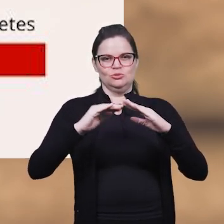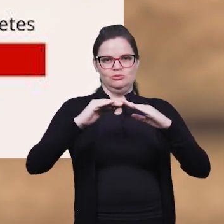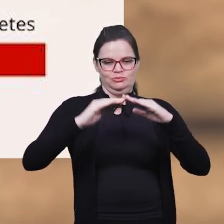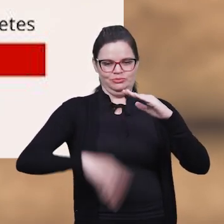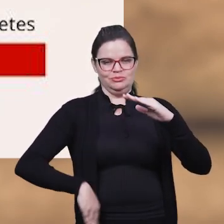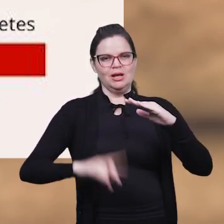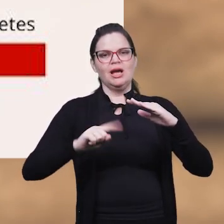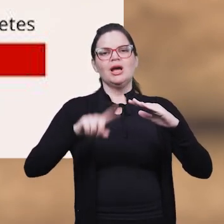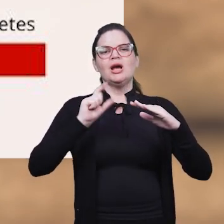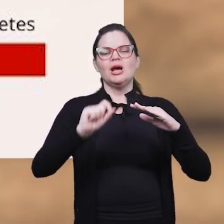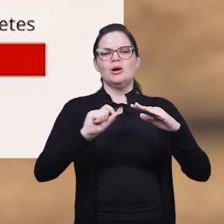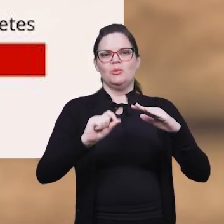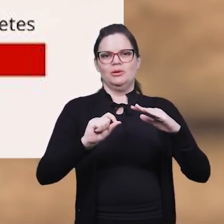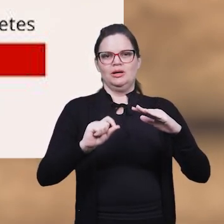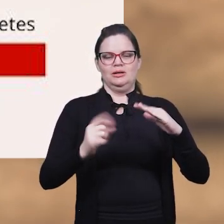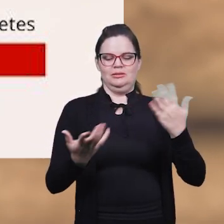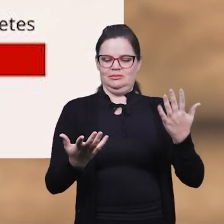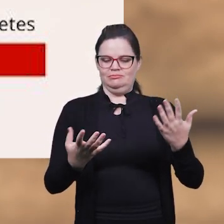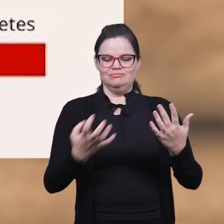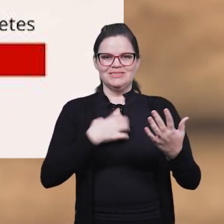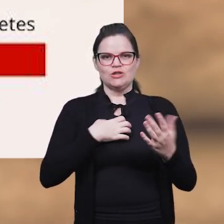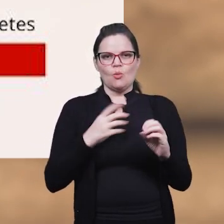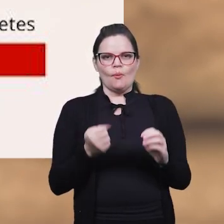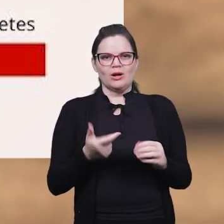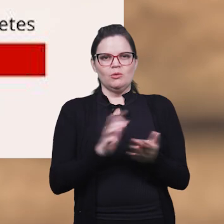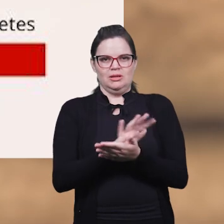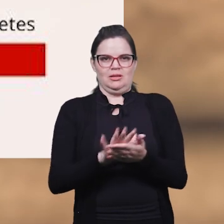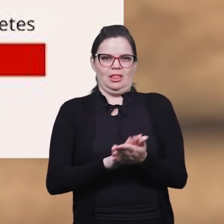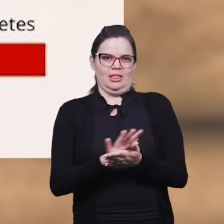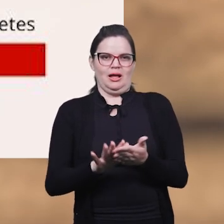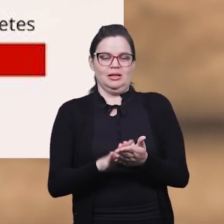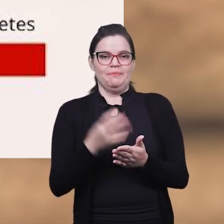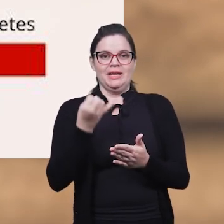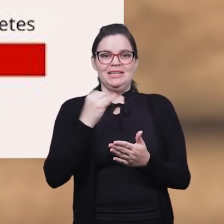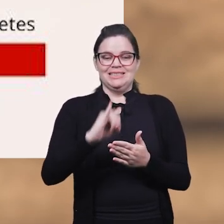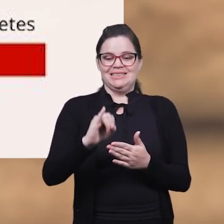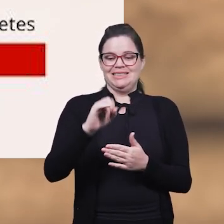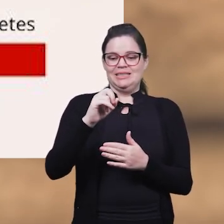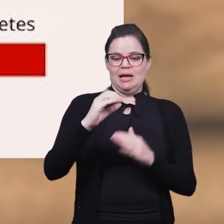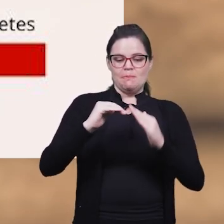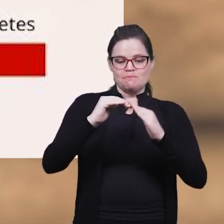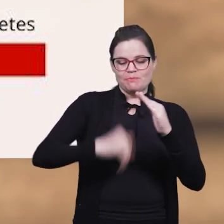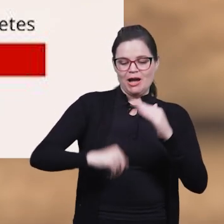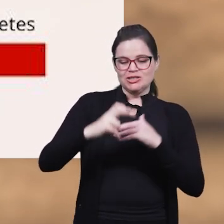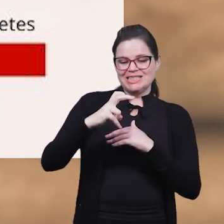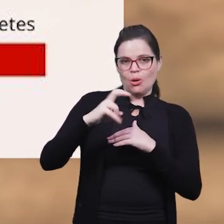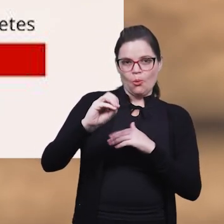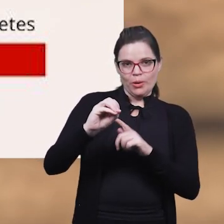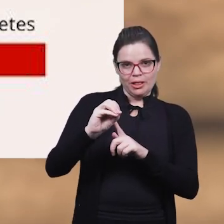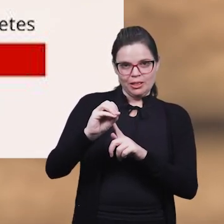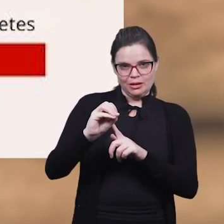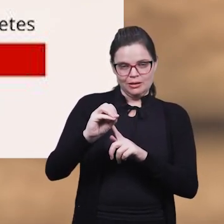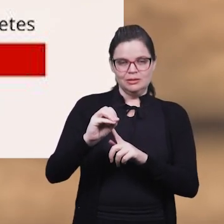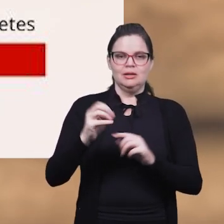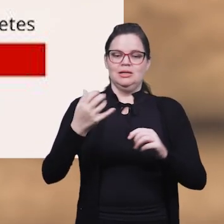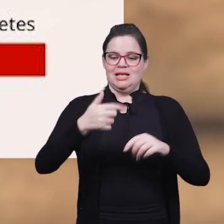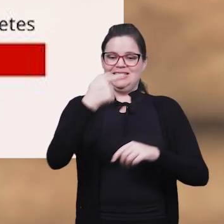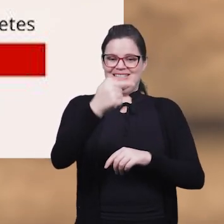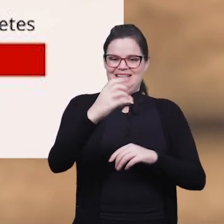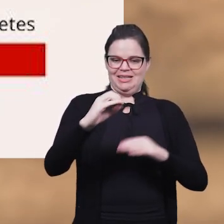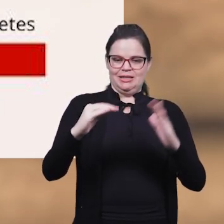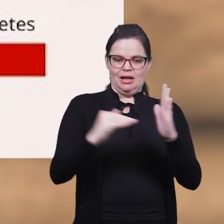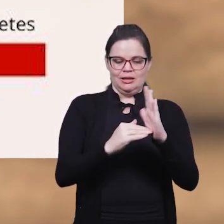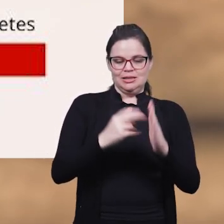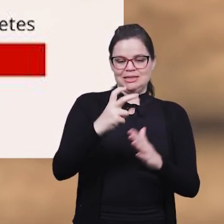quando está abaixo de 50 decilitros, em que apresentam vários sintomas. Normalmente, as pessoas que fazem